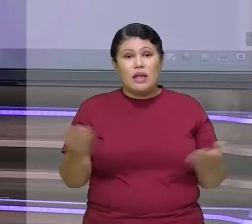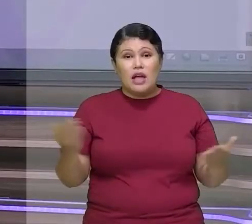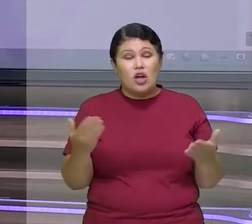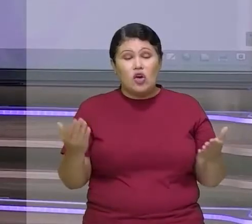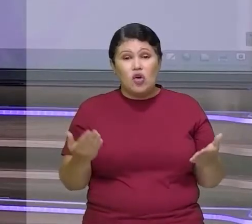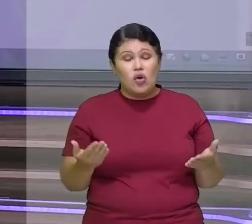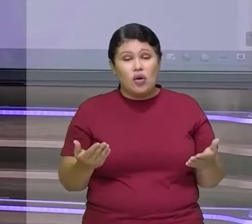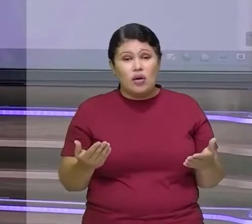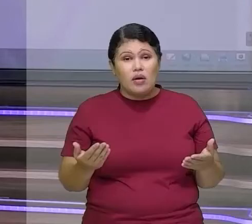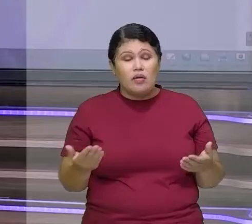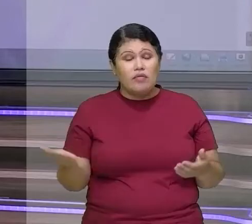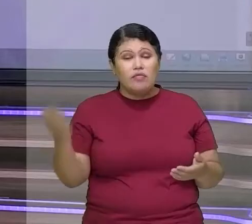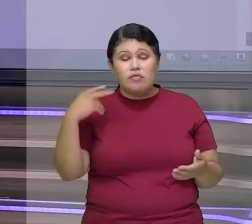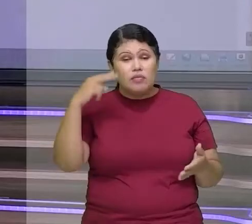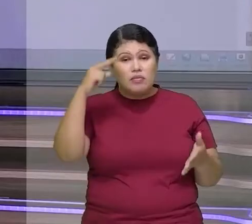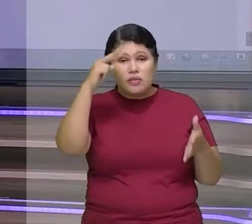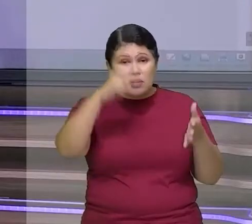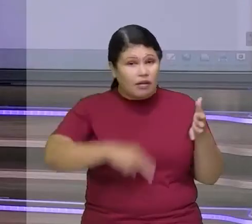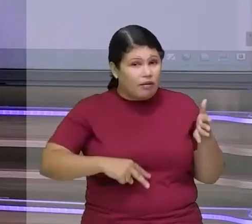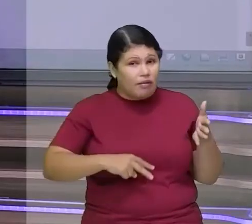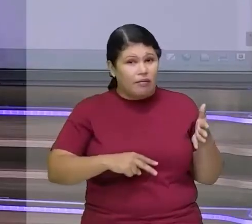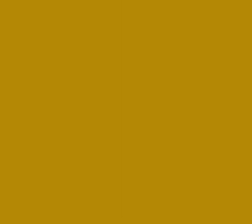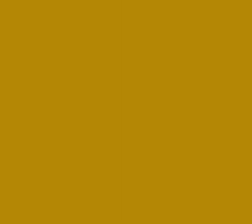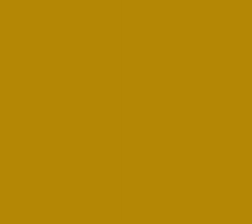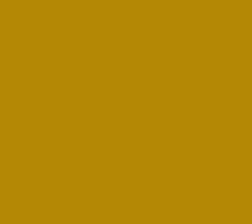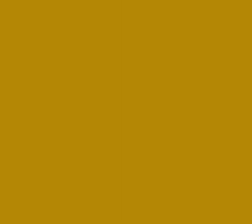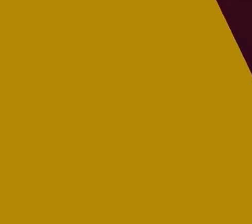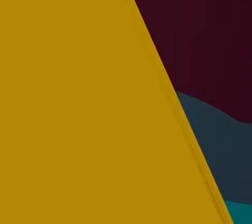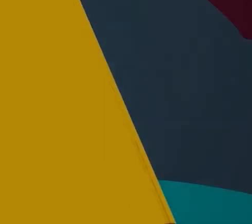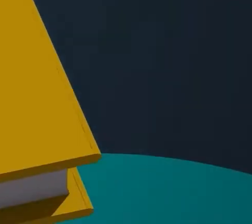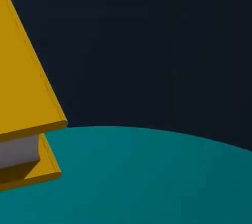Agora vamos realizar uma leitura? Vamos lá?